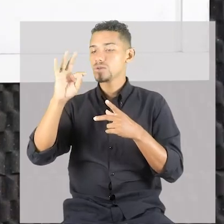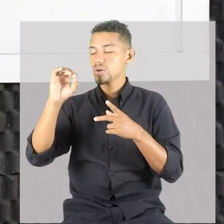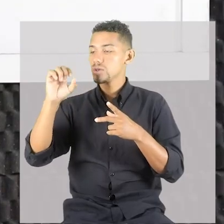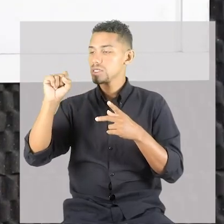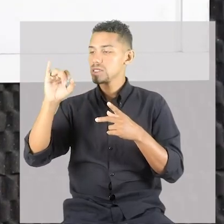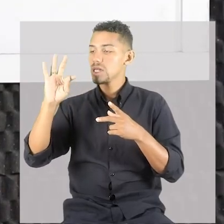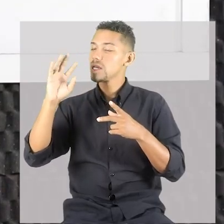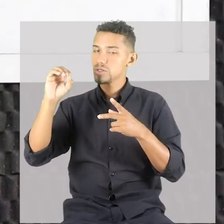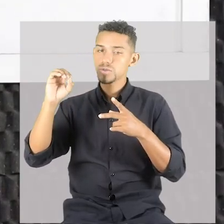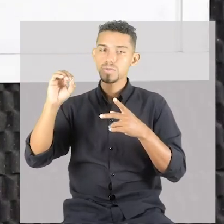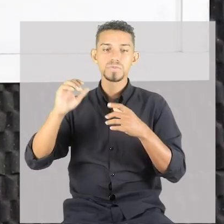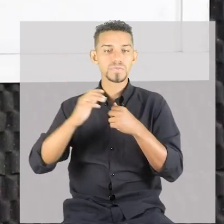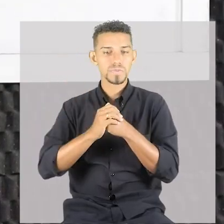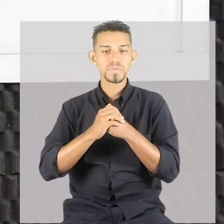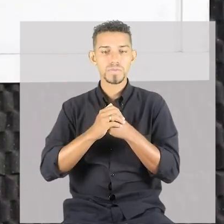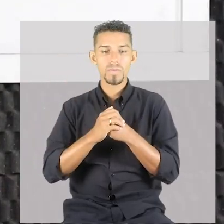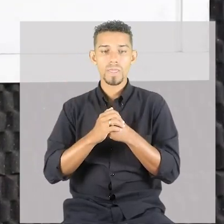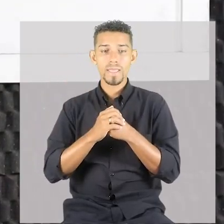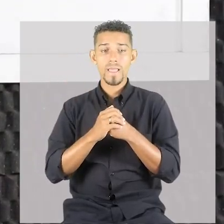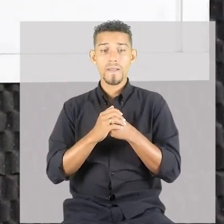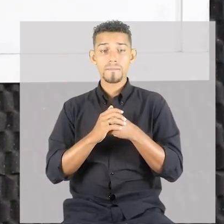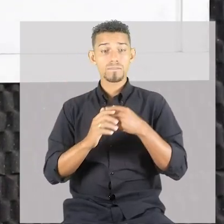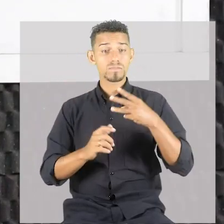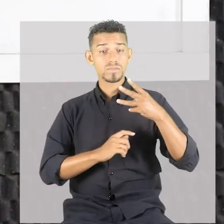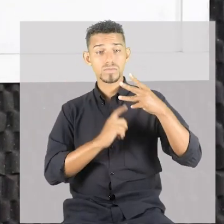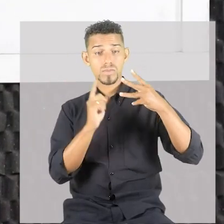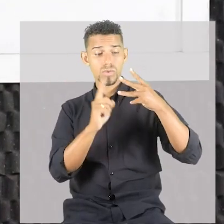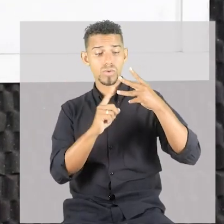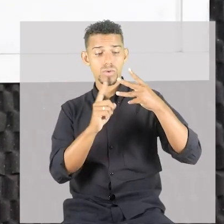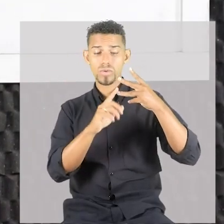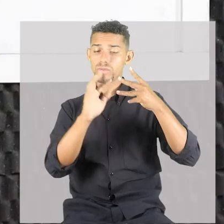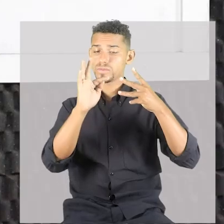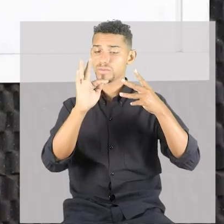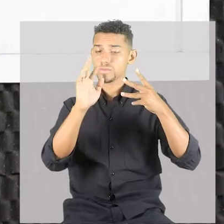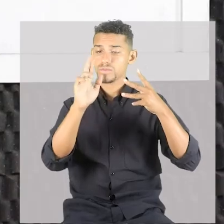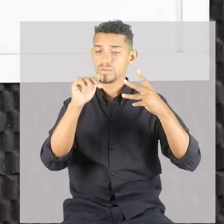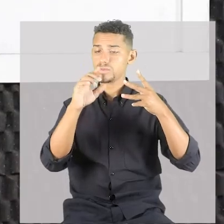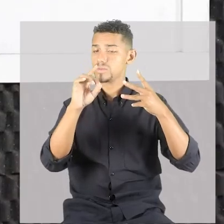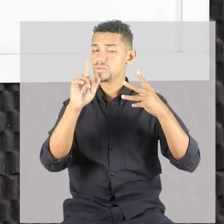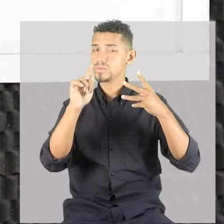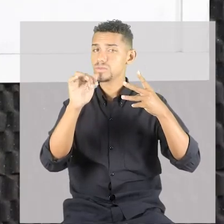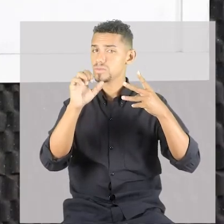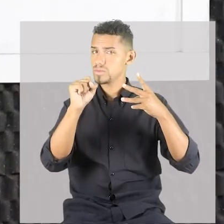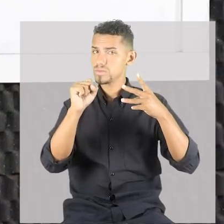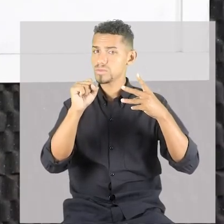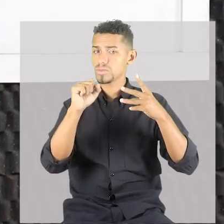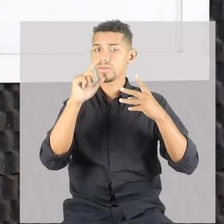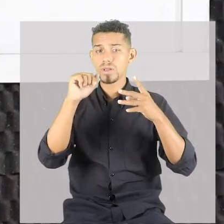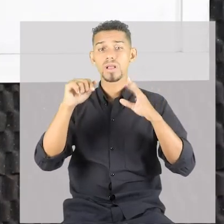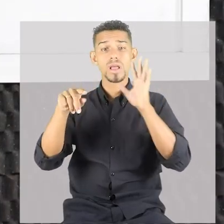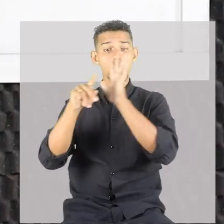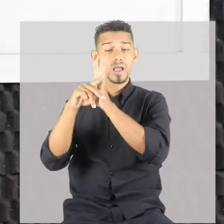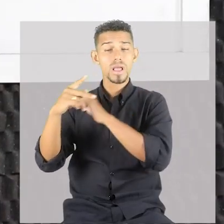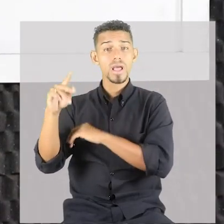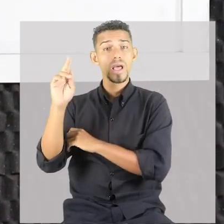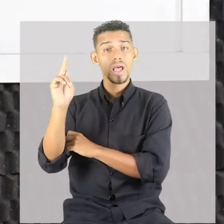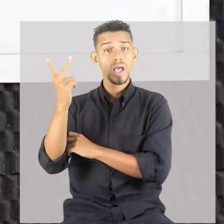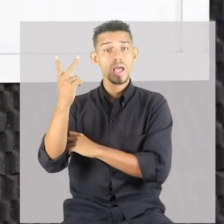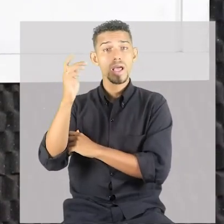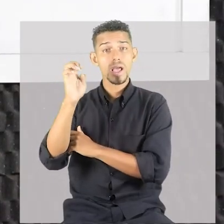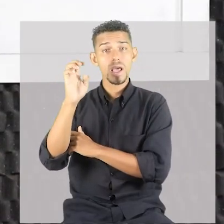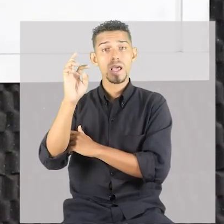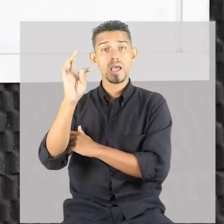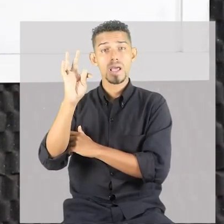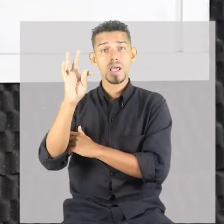Os fungos, tá? Cuidado para não confundir isso daqui. Os fungos, eles são heterotróficos, tá? Muita